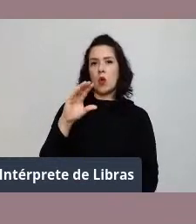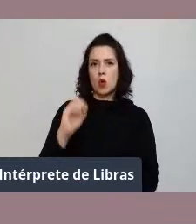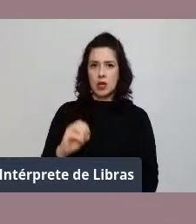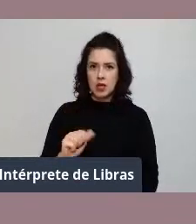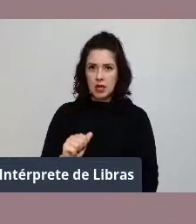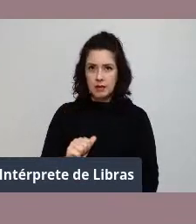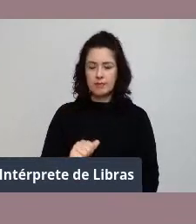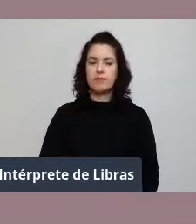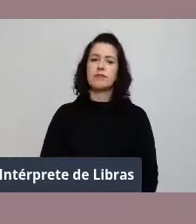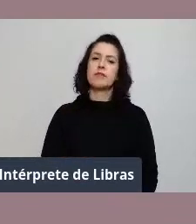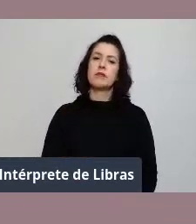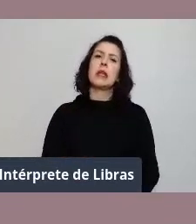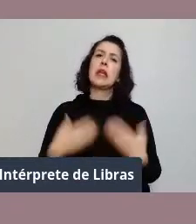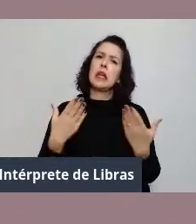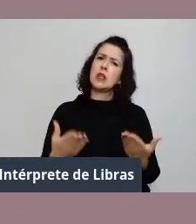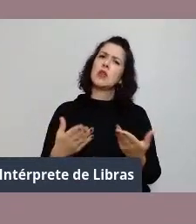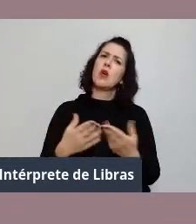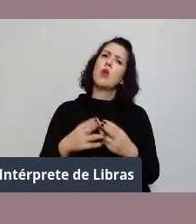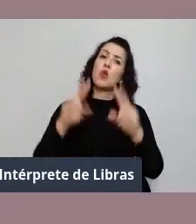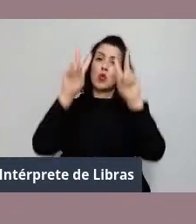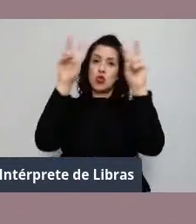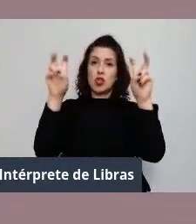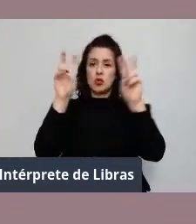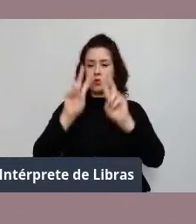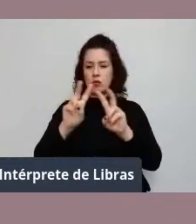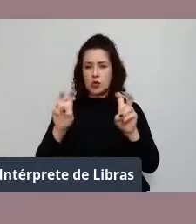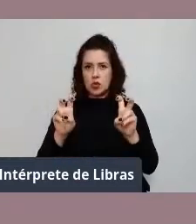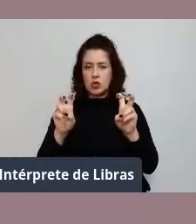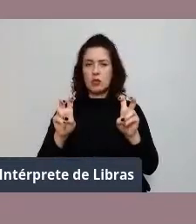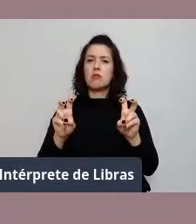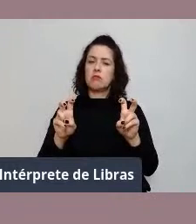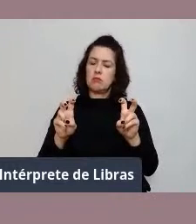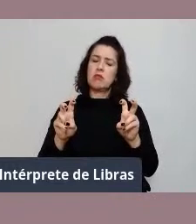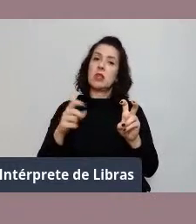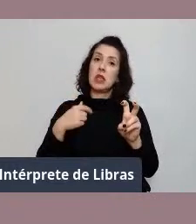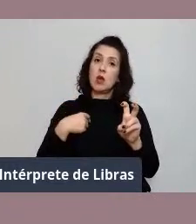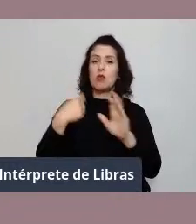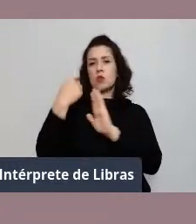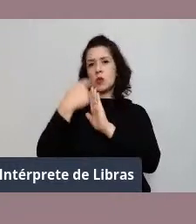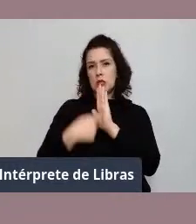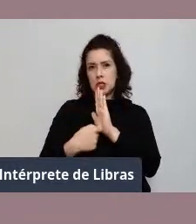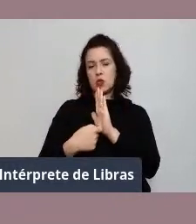né? O Bruno mencionou, o subtítulo do texto que eu escrevi.